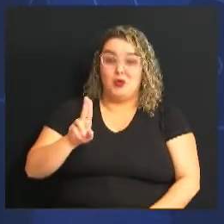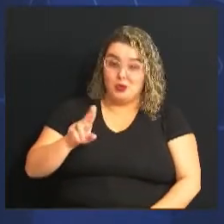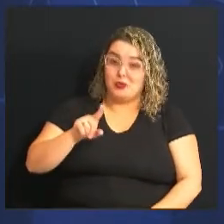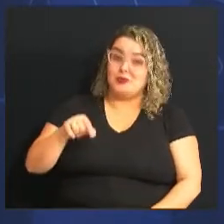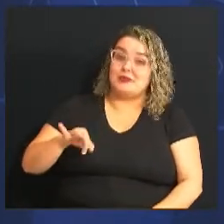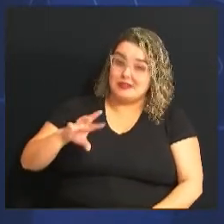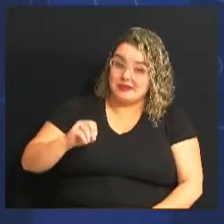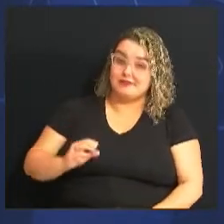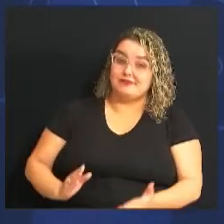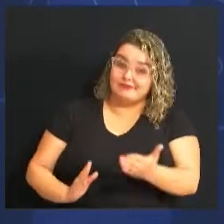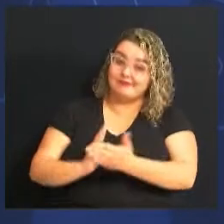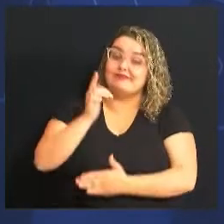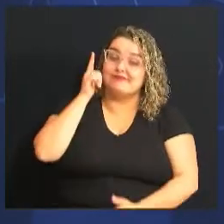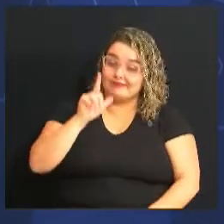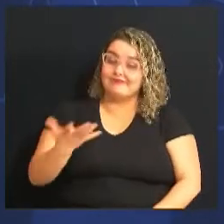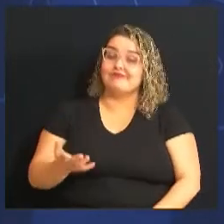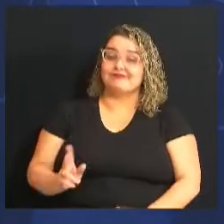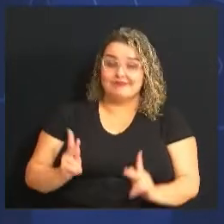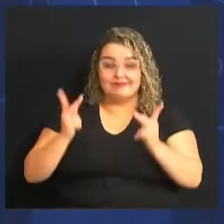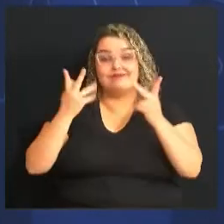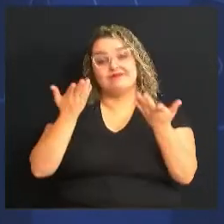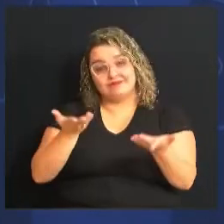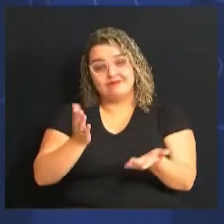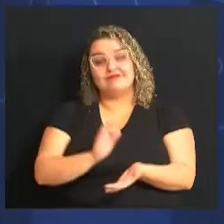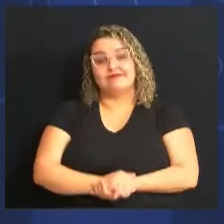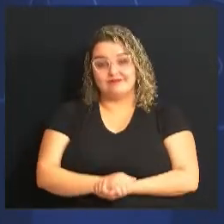o acesso e será o campeão.